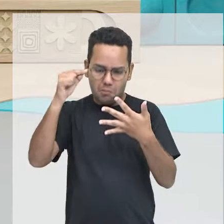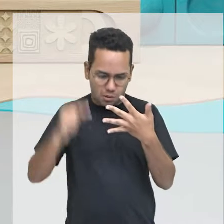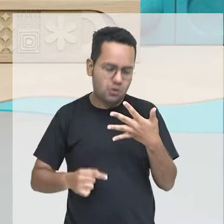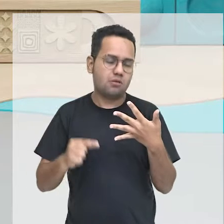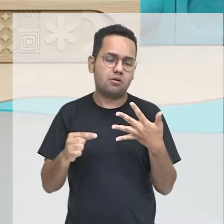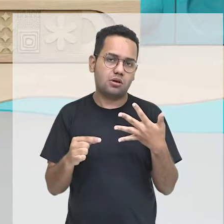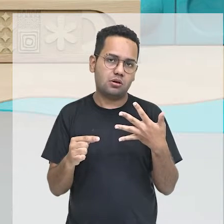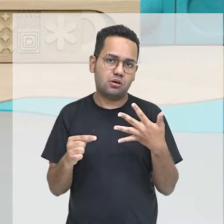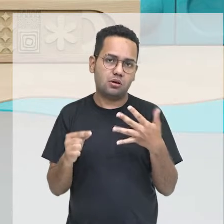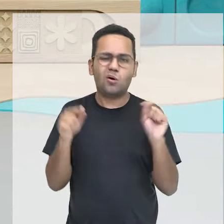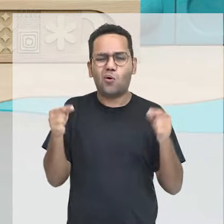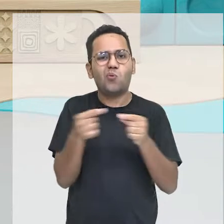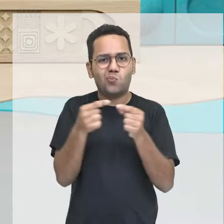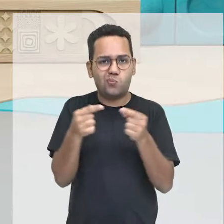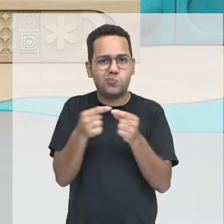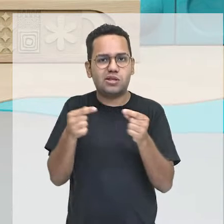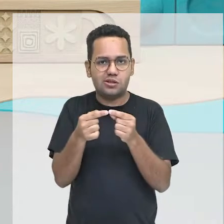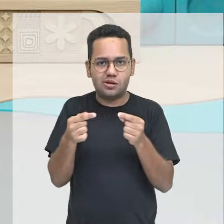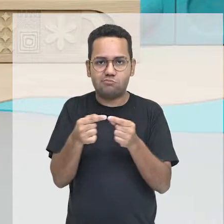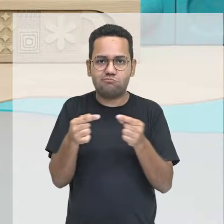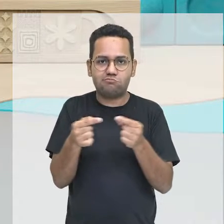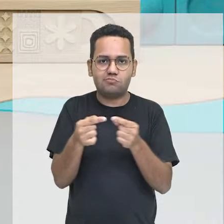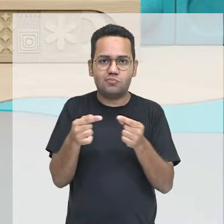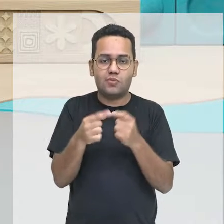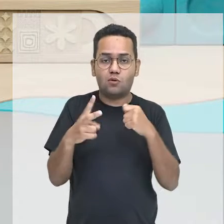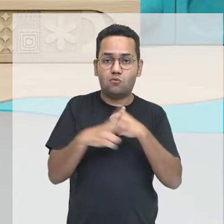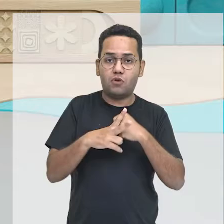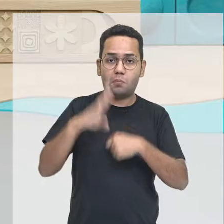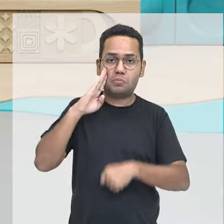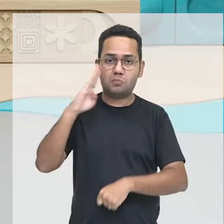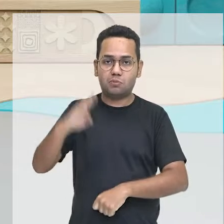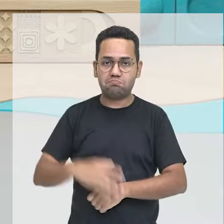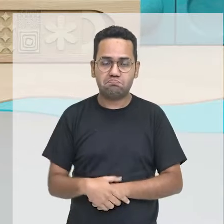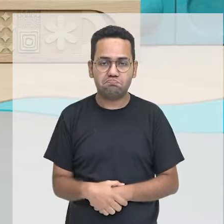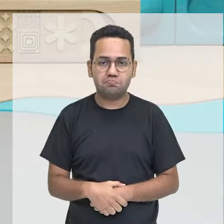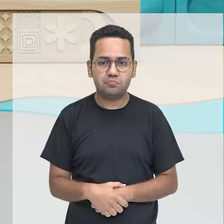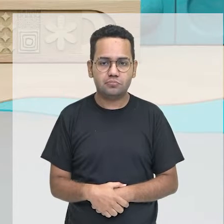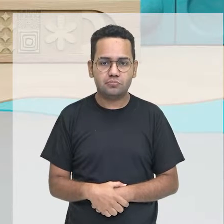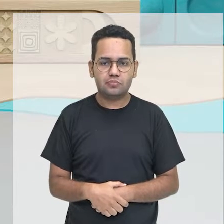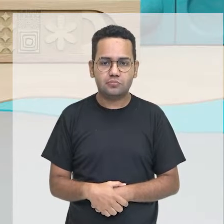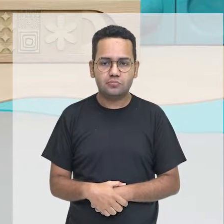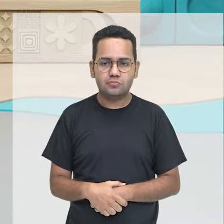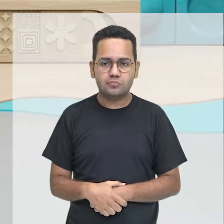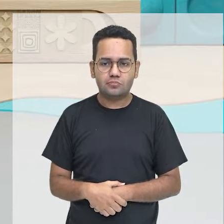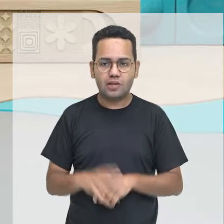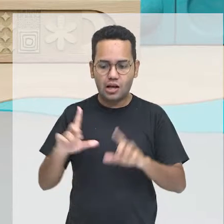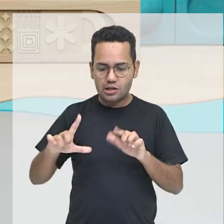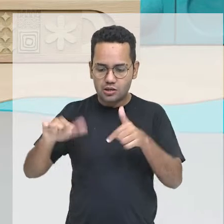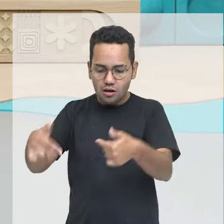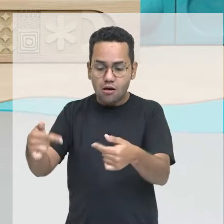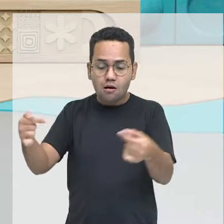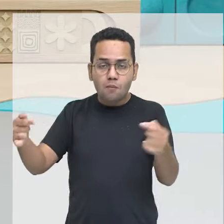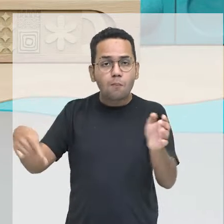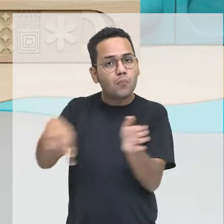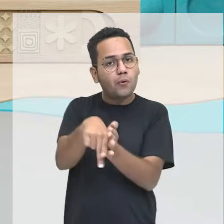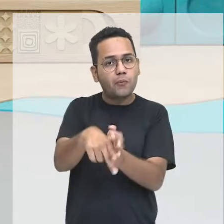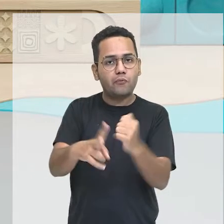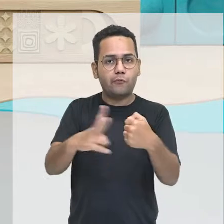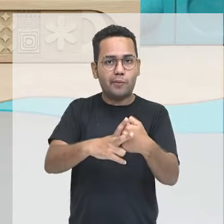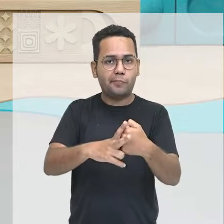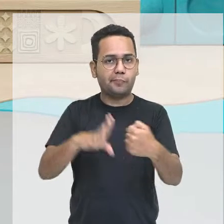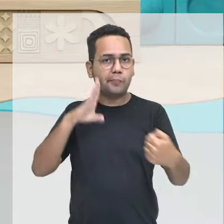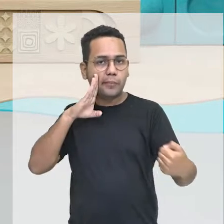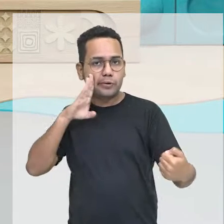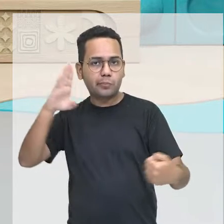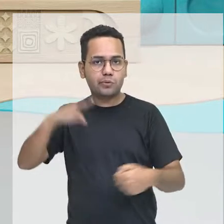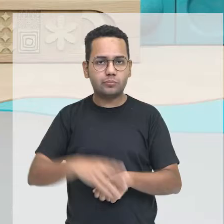vão estar sempre conectados com o verbo principal. A ação, quem indica, é o verbo principal. O verbo que